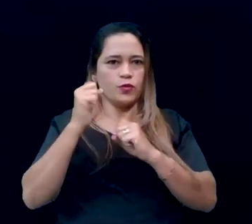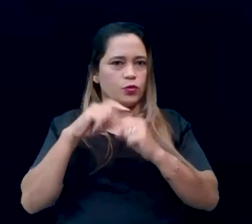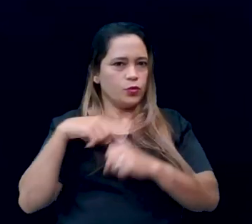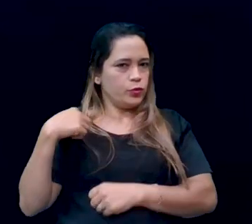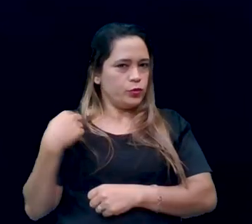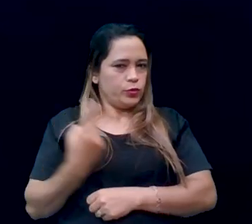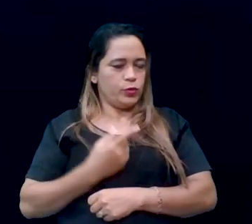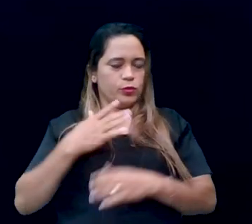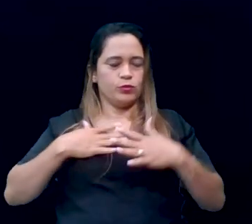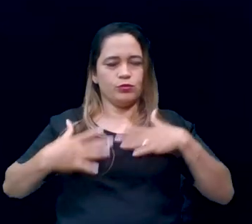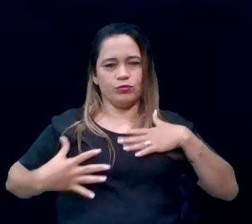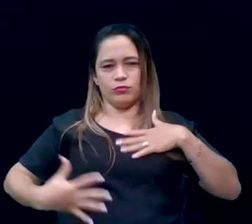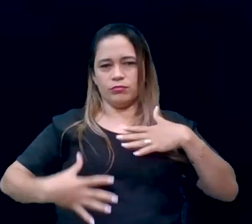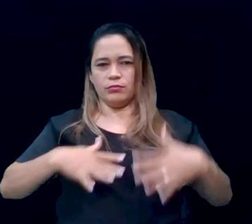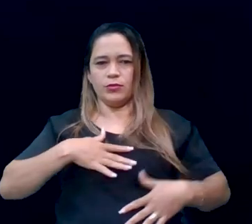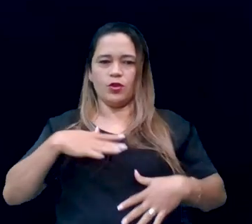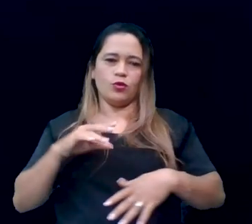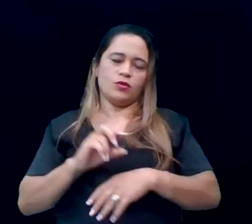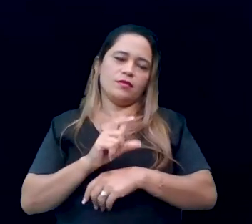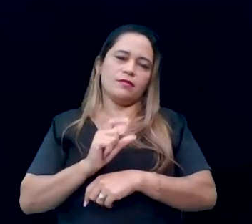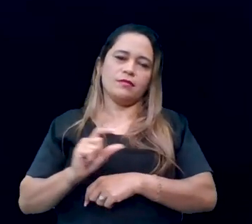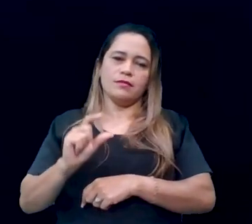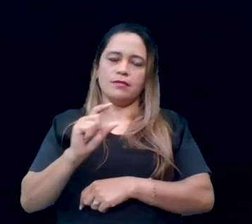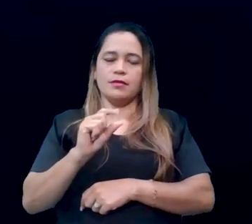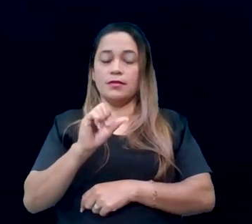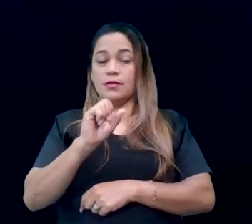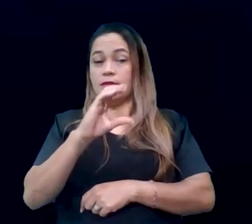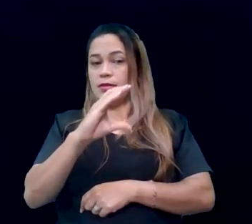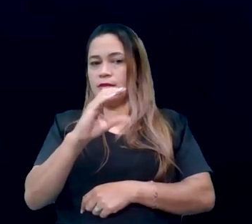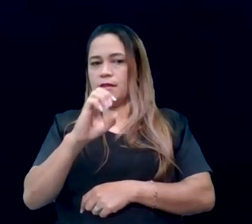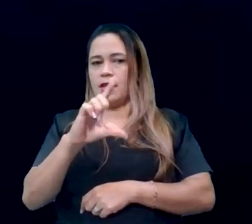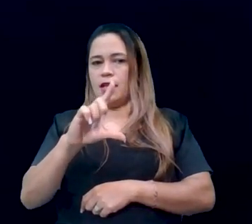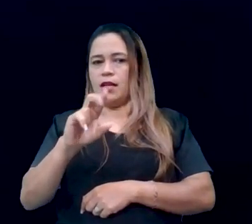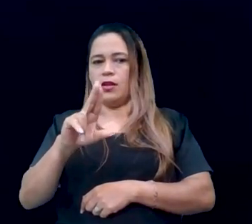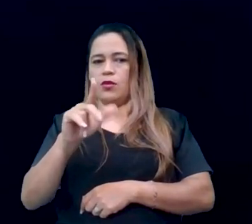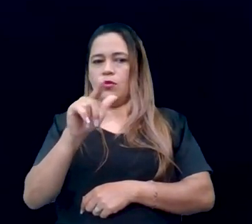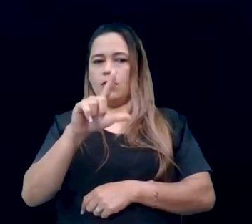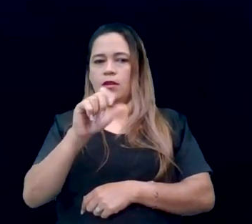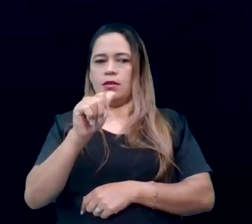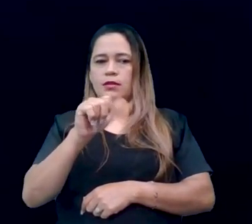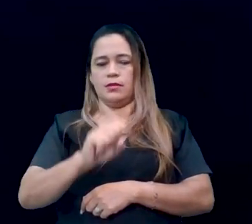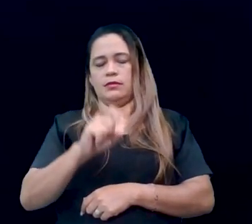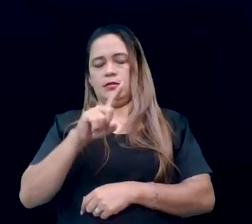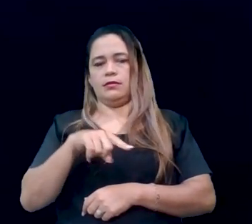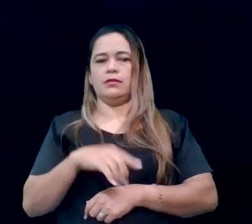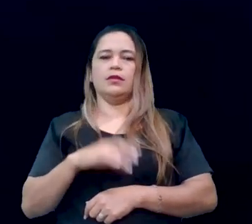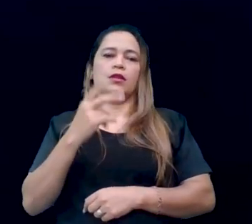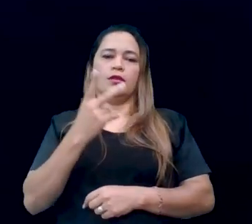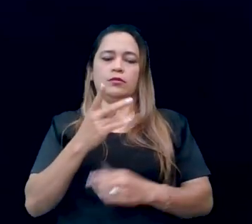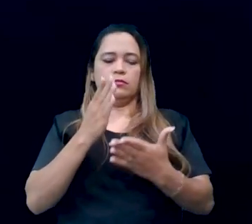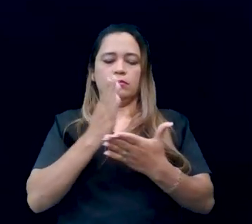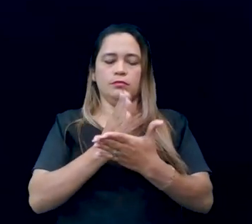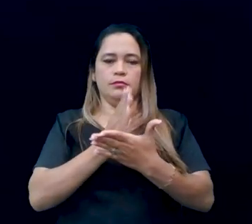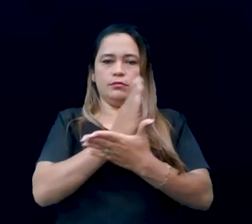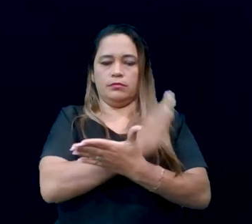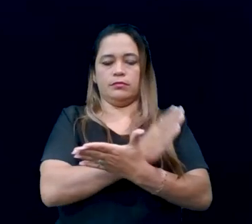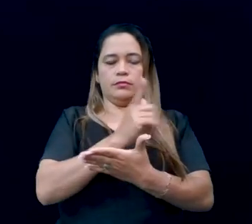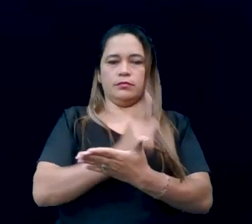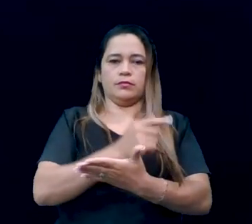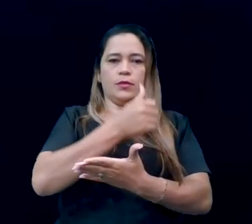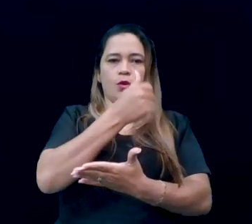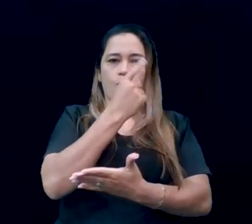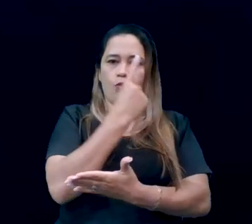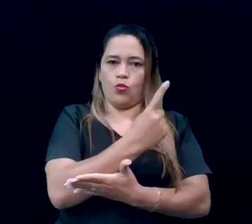o nosso corpo, as nossas células em si. Nós vamos dividir a nossa aula hoje em 2 partes. Na primeira parte eu vou dar ênfase a